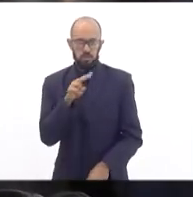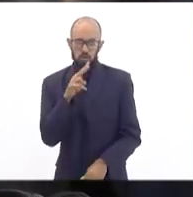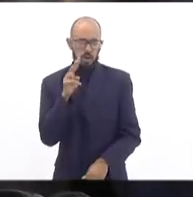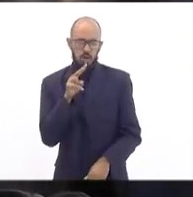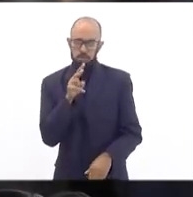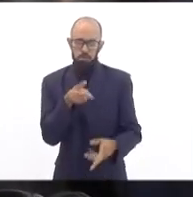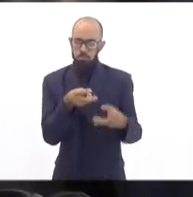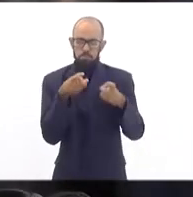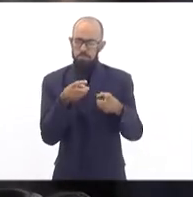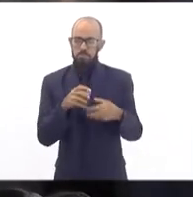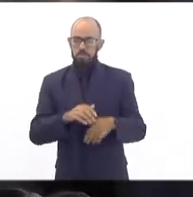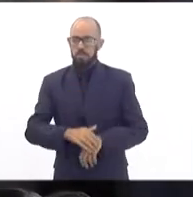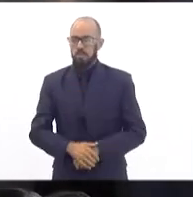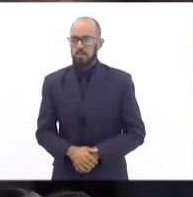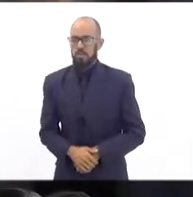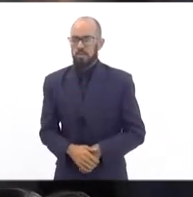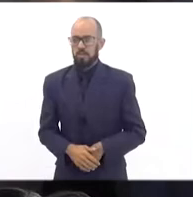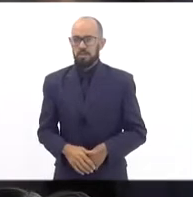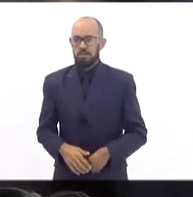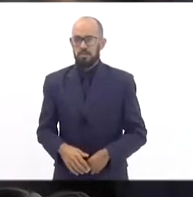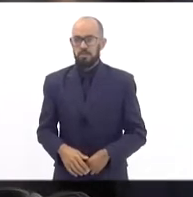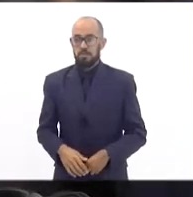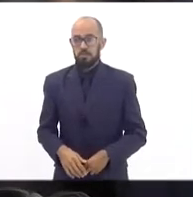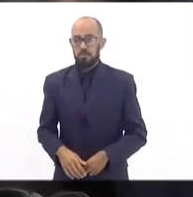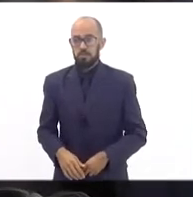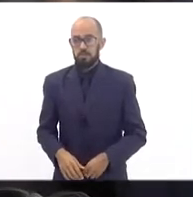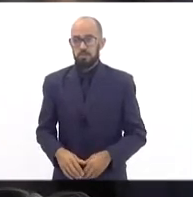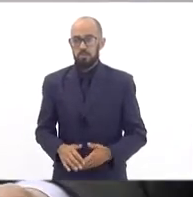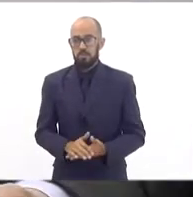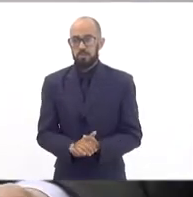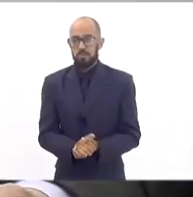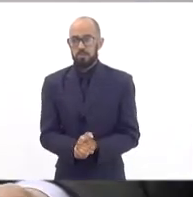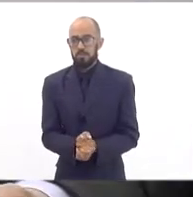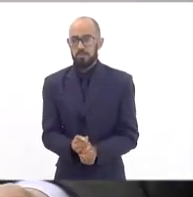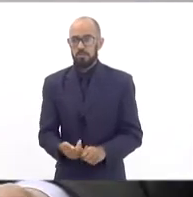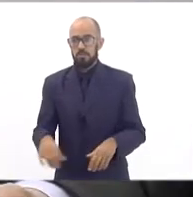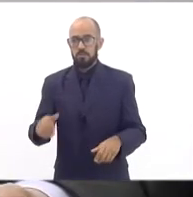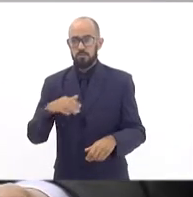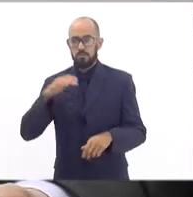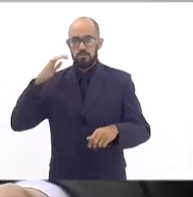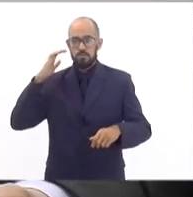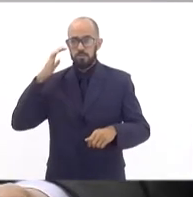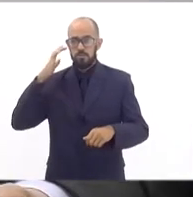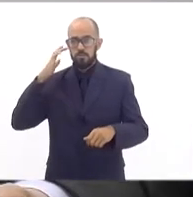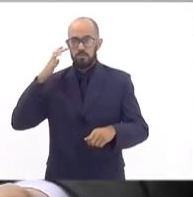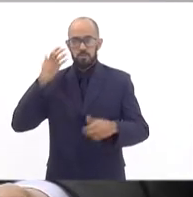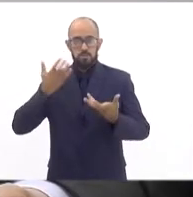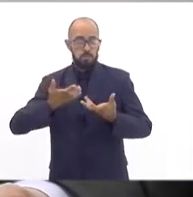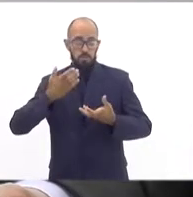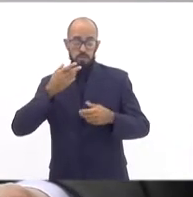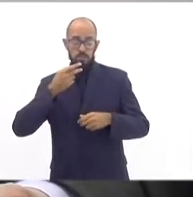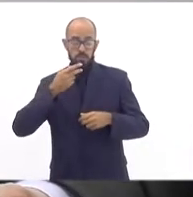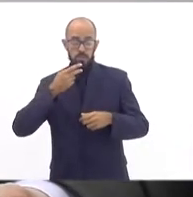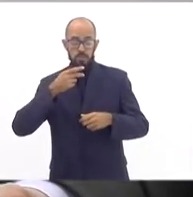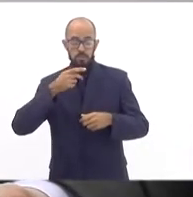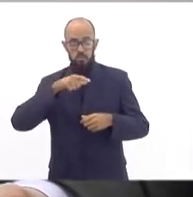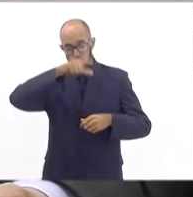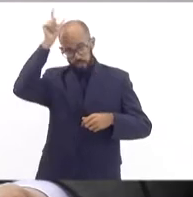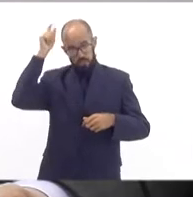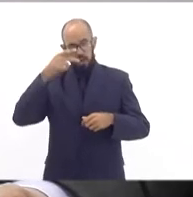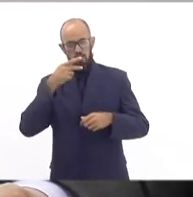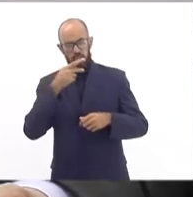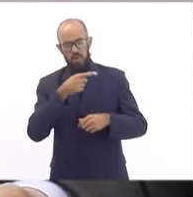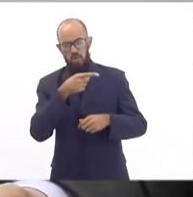presenciei. Entendi. Eu queria retomar um cálculo que o deputado Luiz Paulo fez agora há pouco. Se